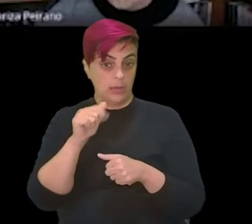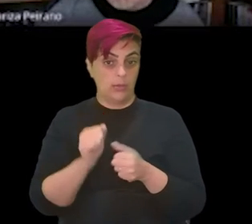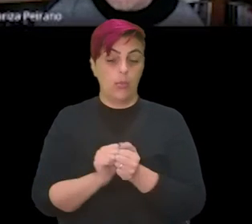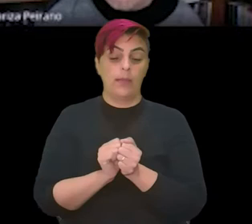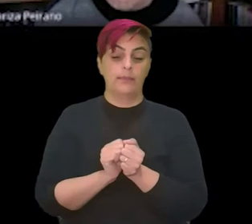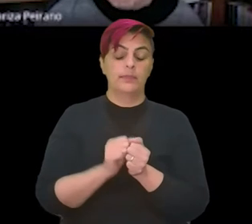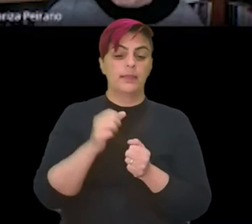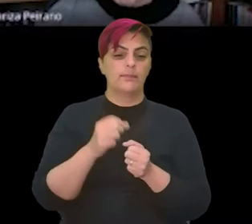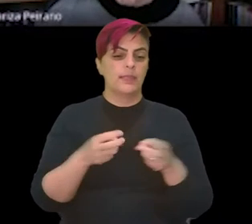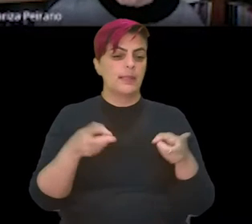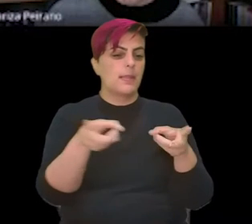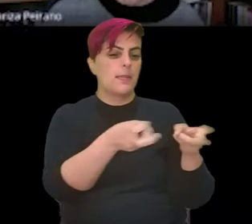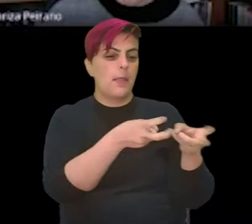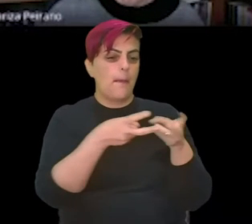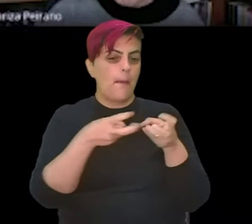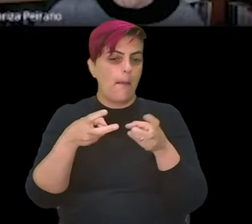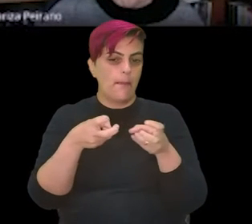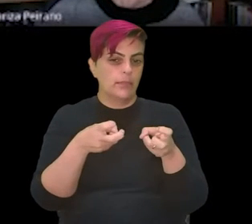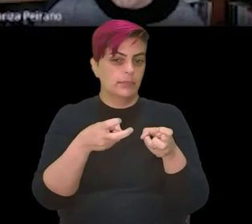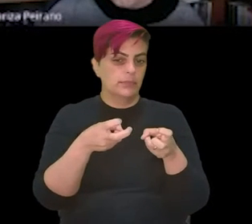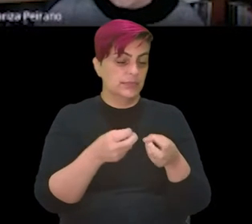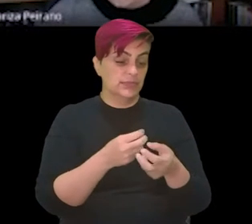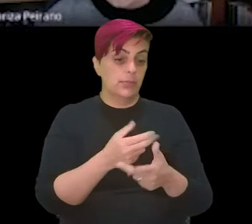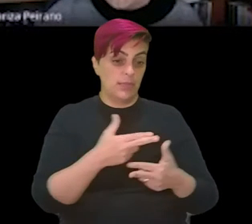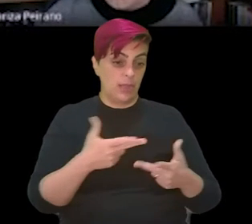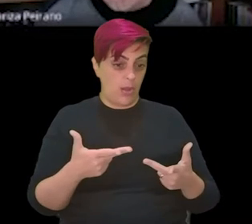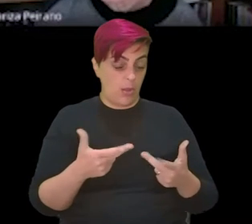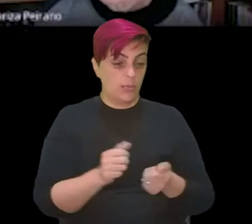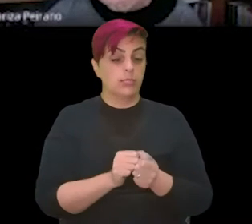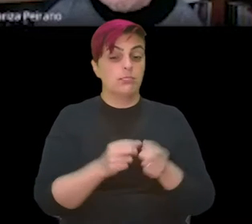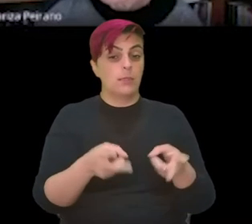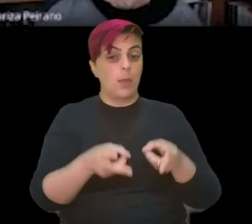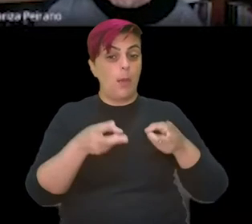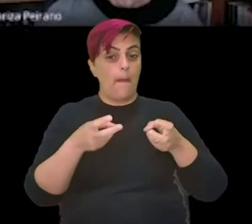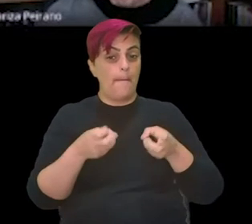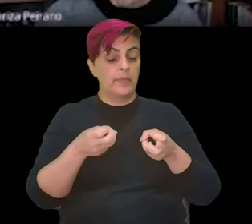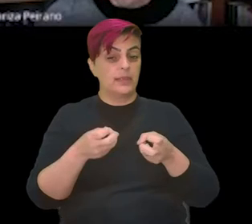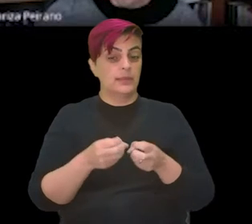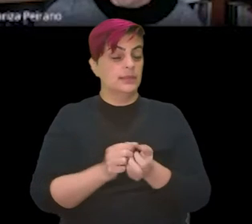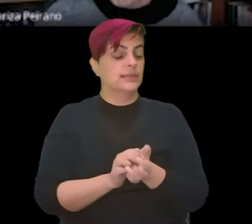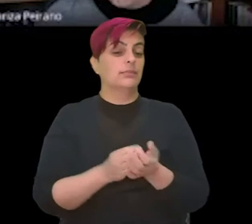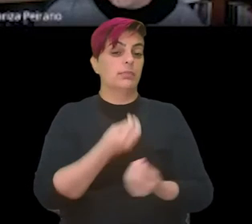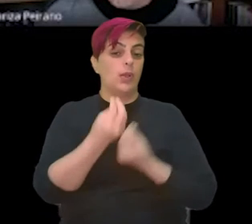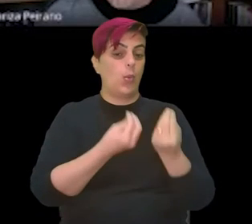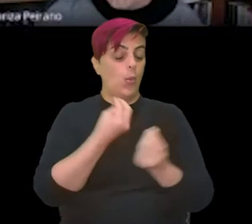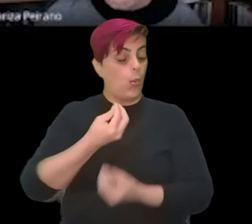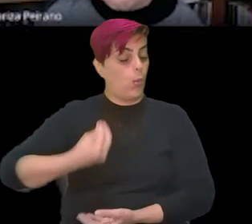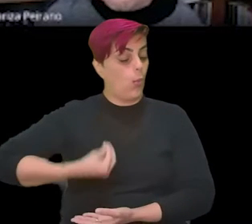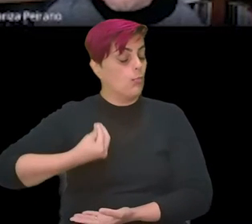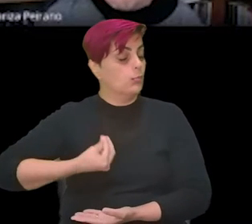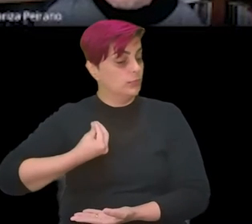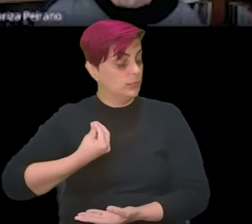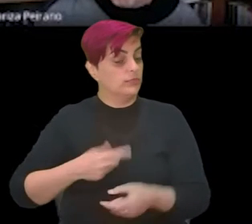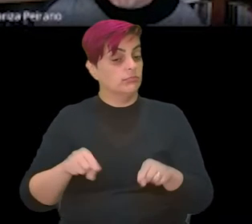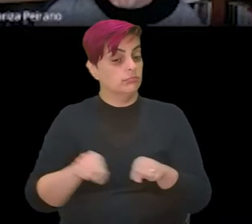chegar ao abstrato. Terceiro, reconhecer a motivação dos nativos. Quarto, usar de simpatia e